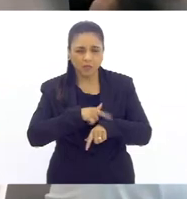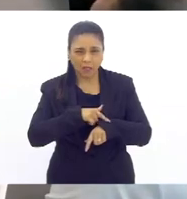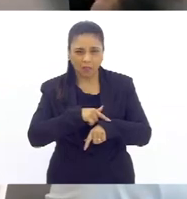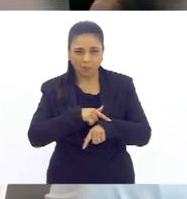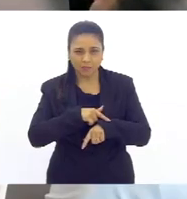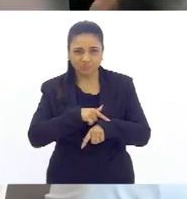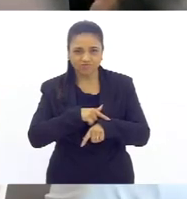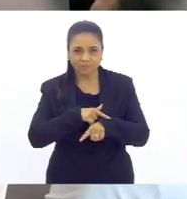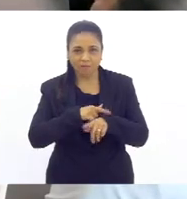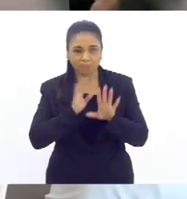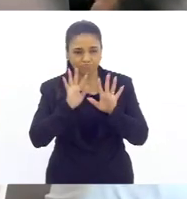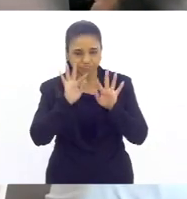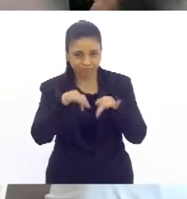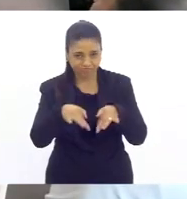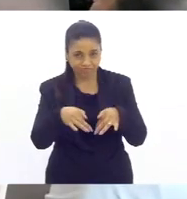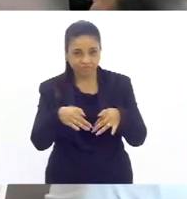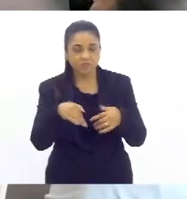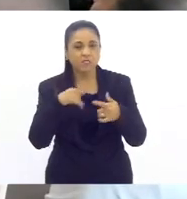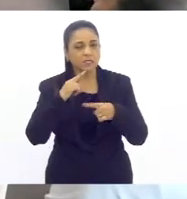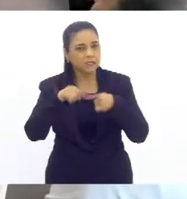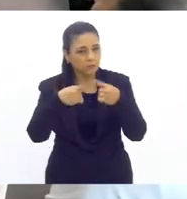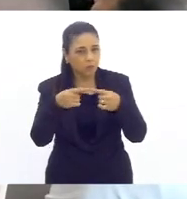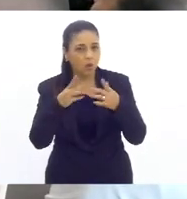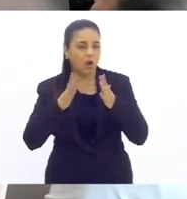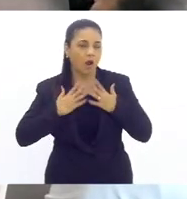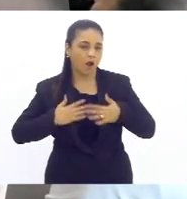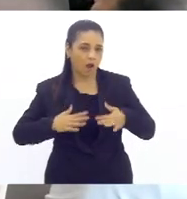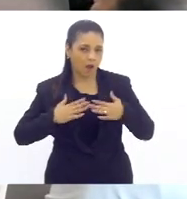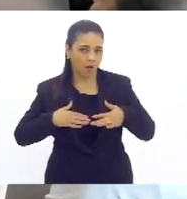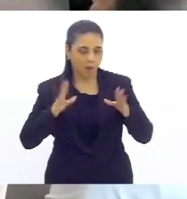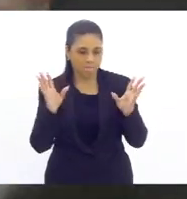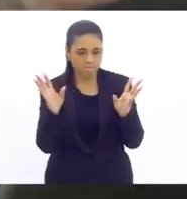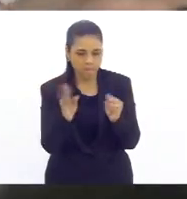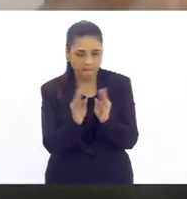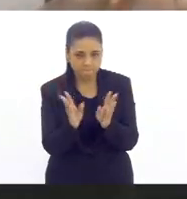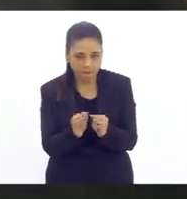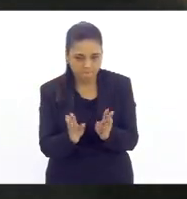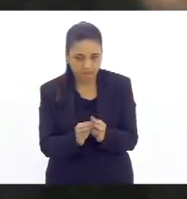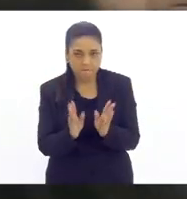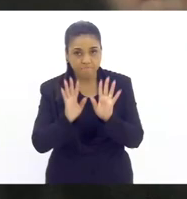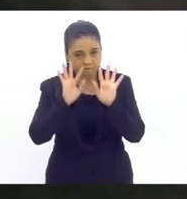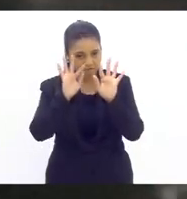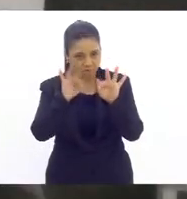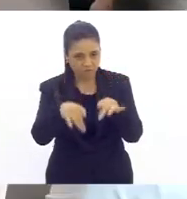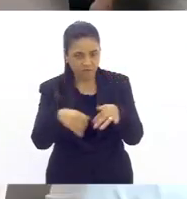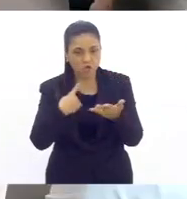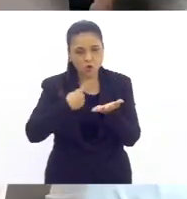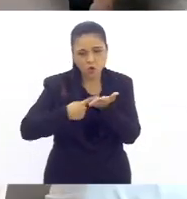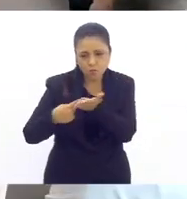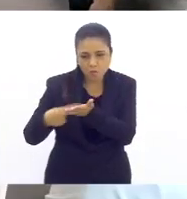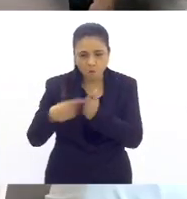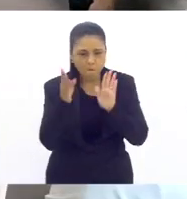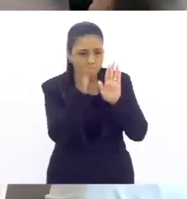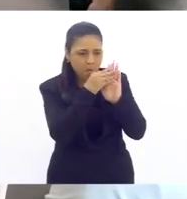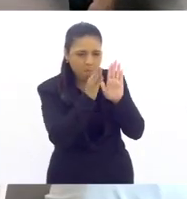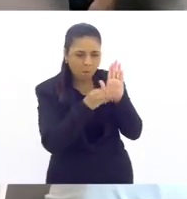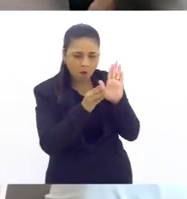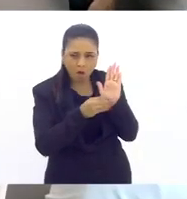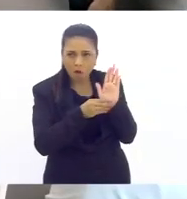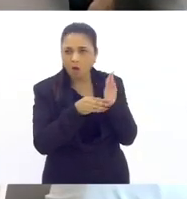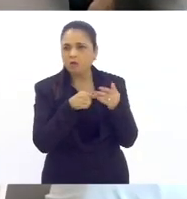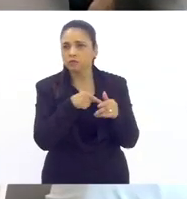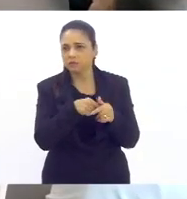ter mas a gente vai fazer depois com calma as conclusões que a gente tirou aqui os compromissos várias propostas foram feitas